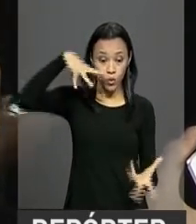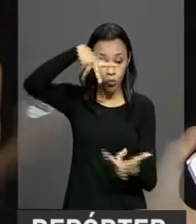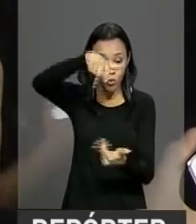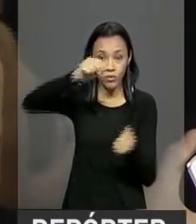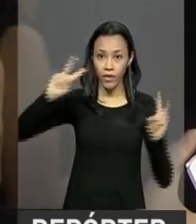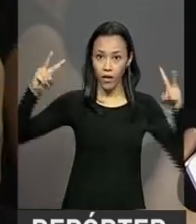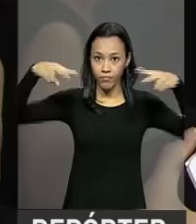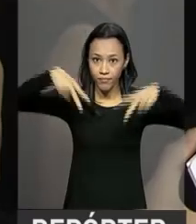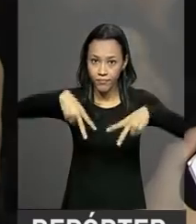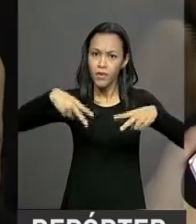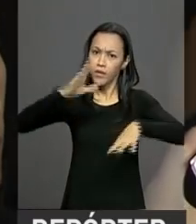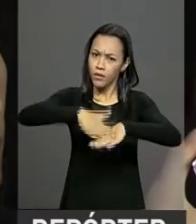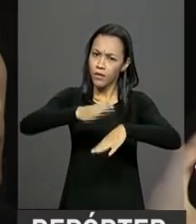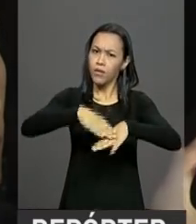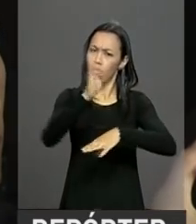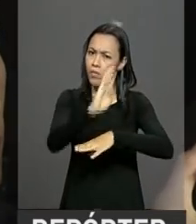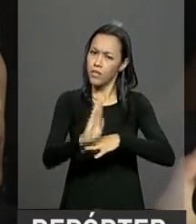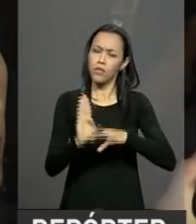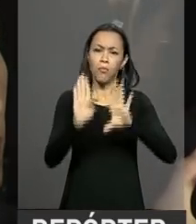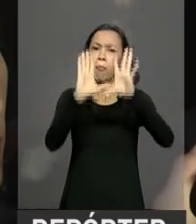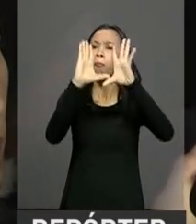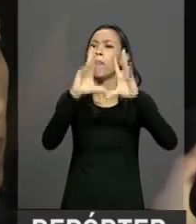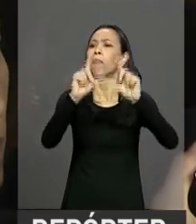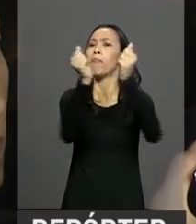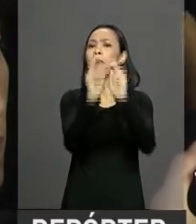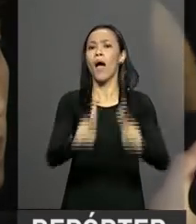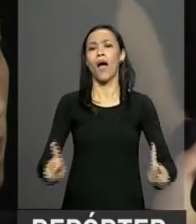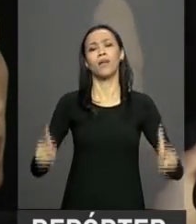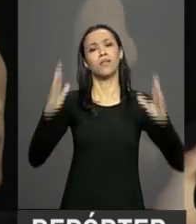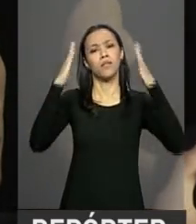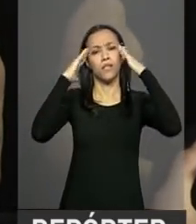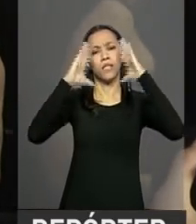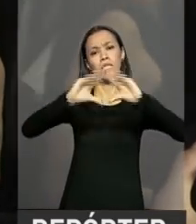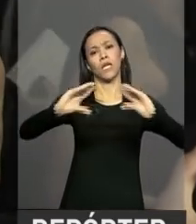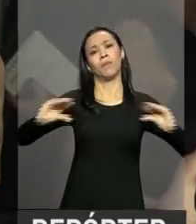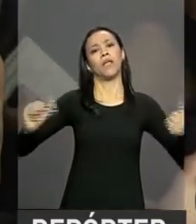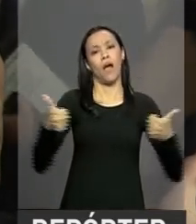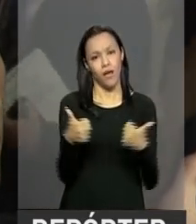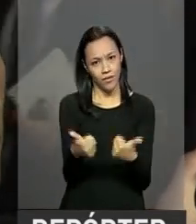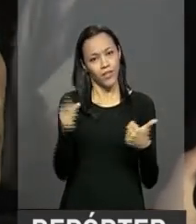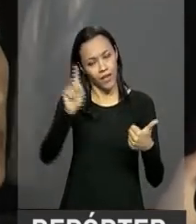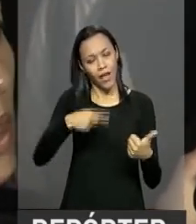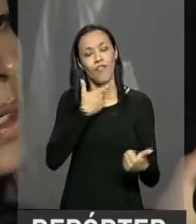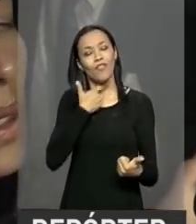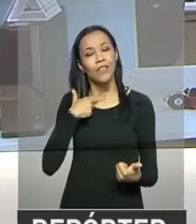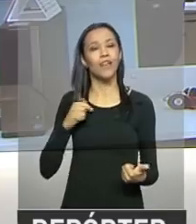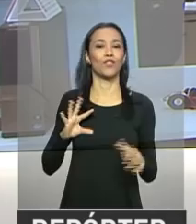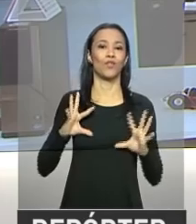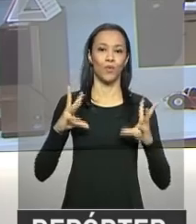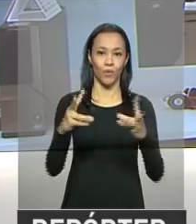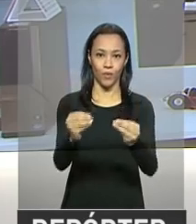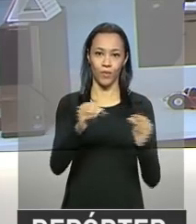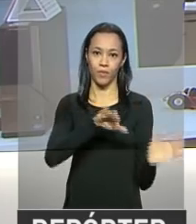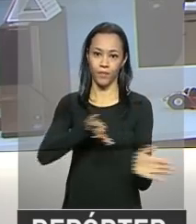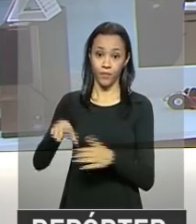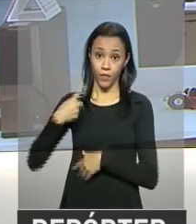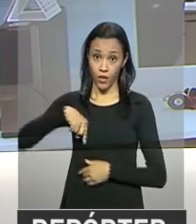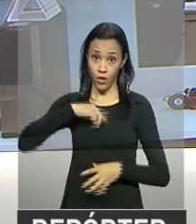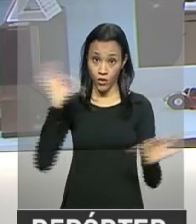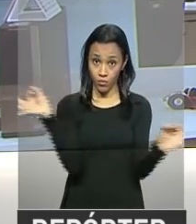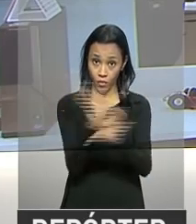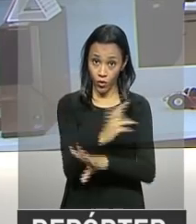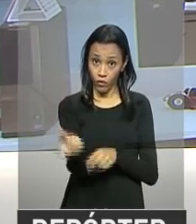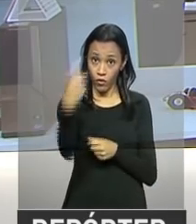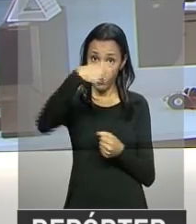Brasil a ele próprio, possa transcorrer na maior paz e na maior tranquilidade, como é, aliás, o desejo de todos. E nós ficamos por